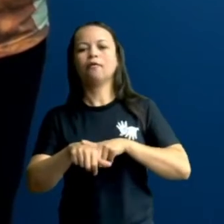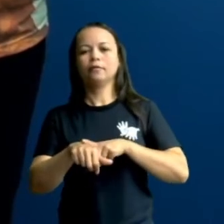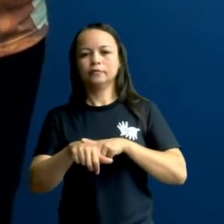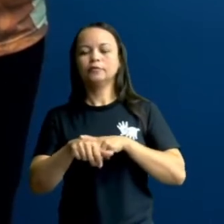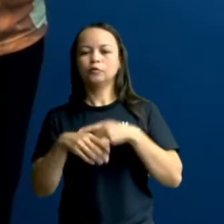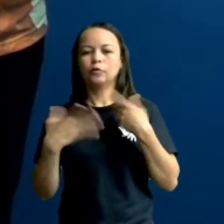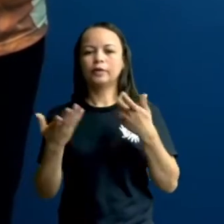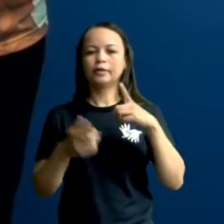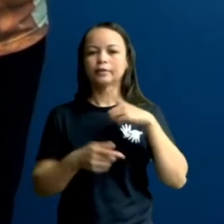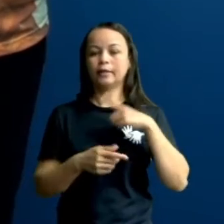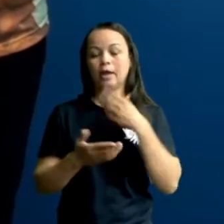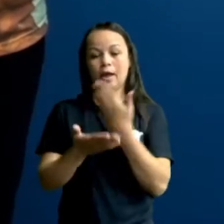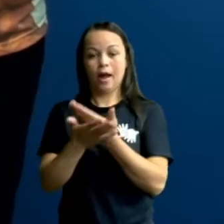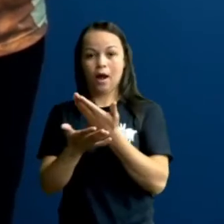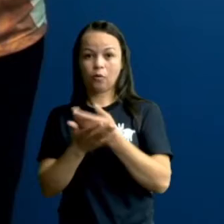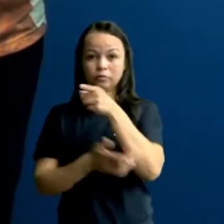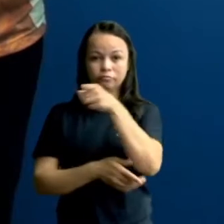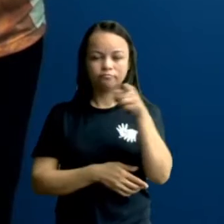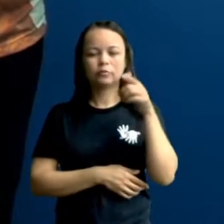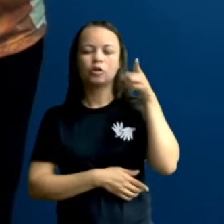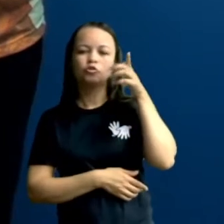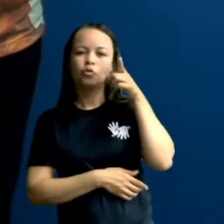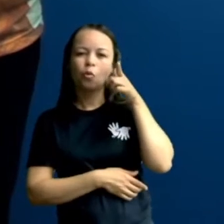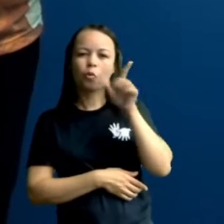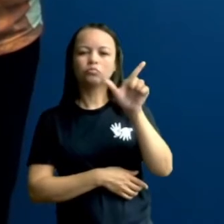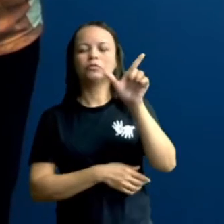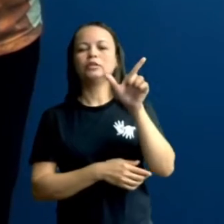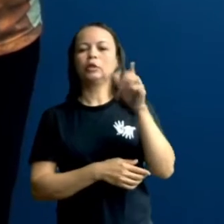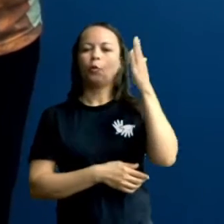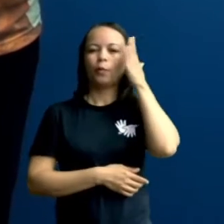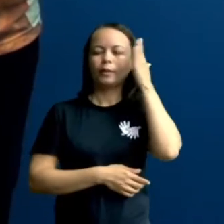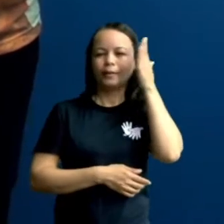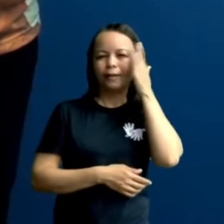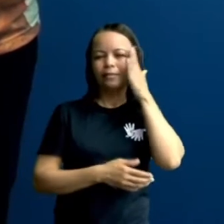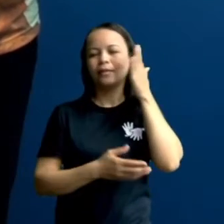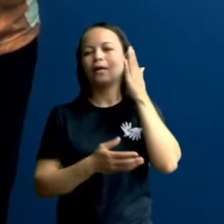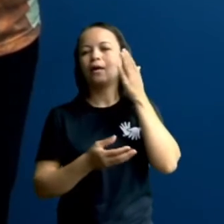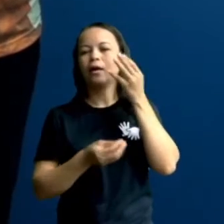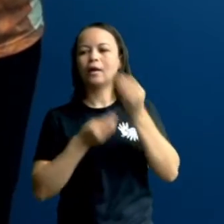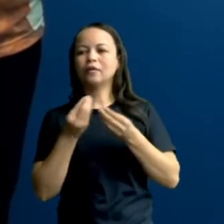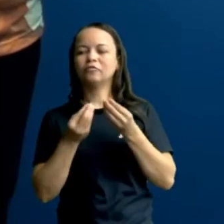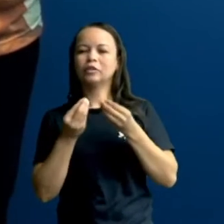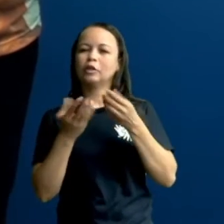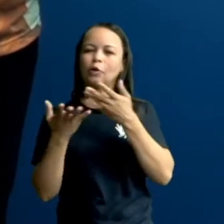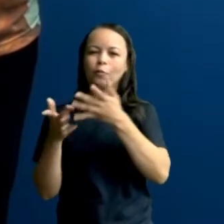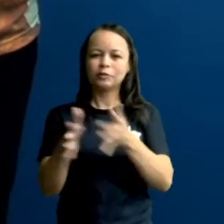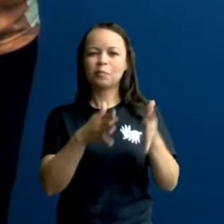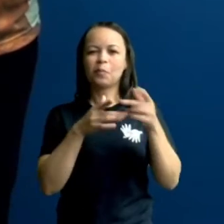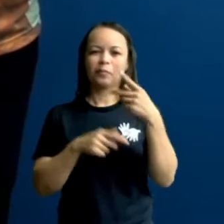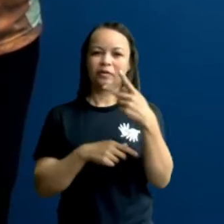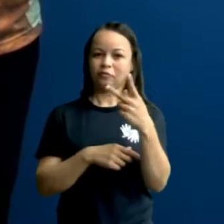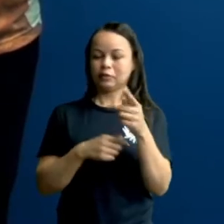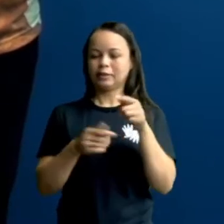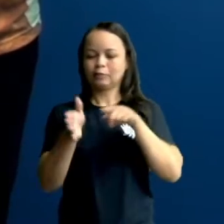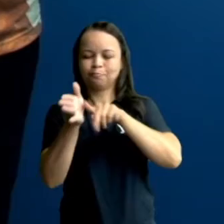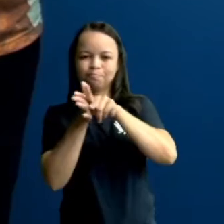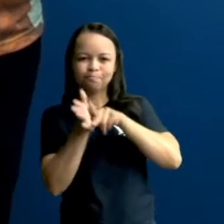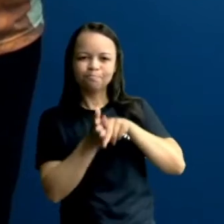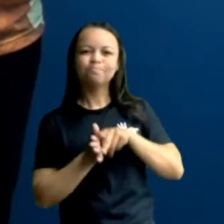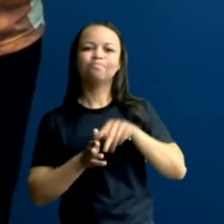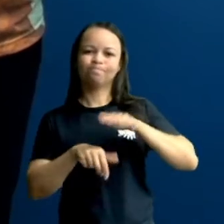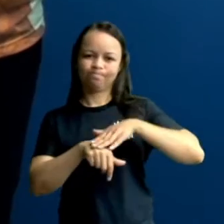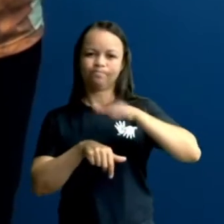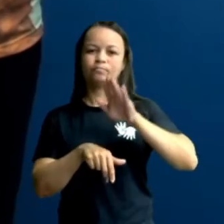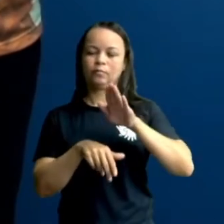possa ter uma aula aí que vocês consigam compreender e entender e que fique também um spoilerzinho para vocês pesquisarem